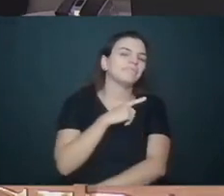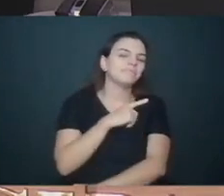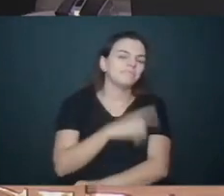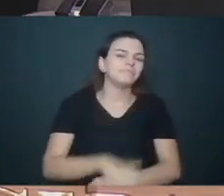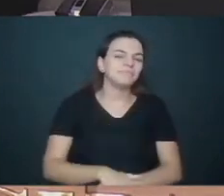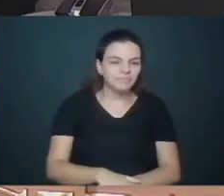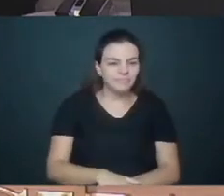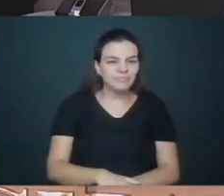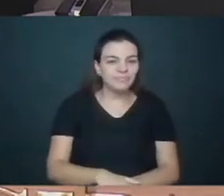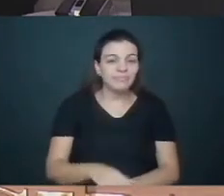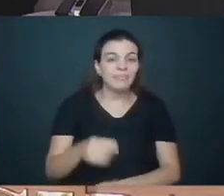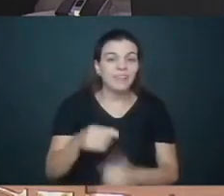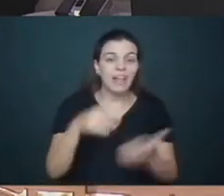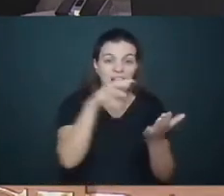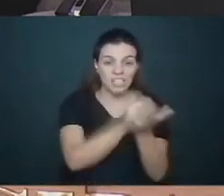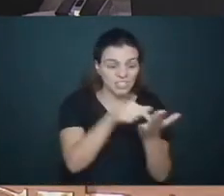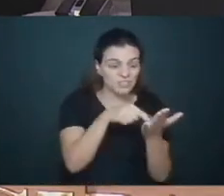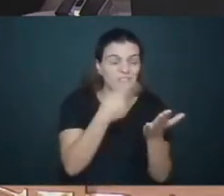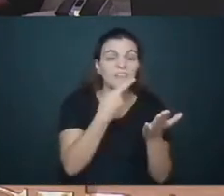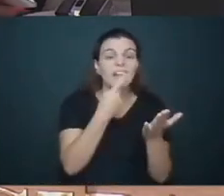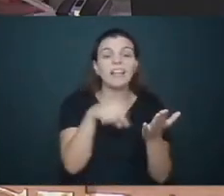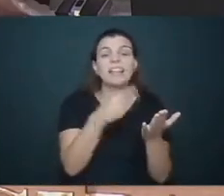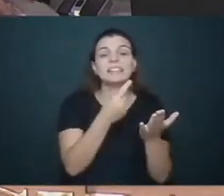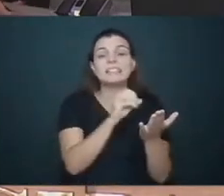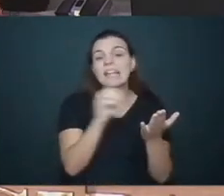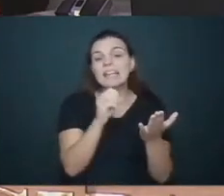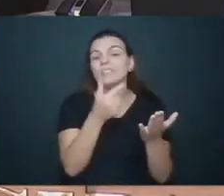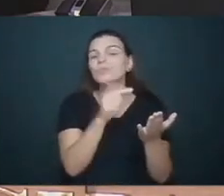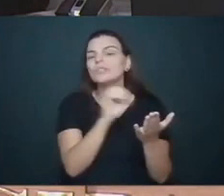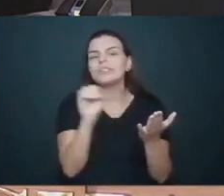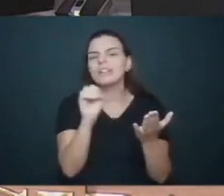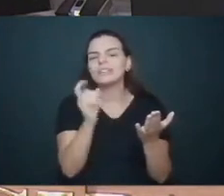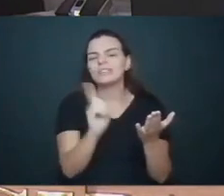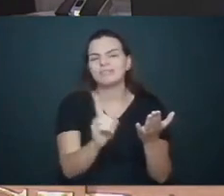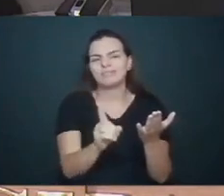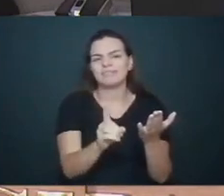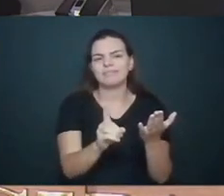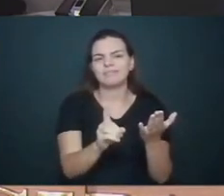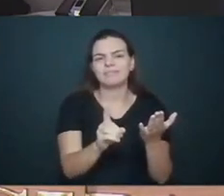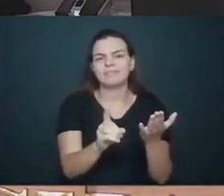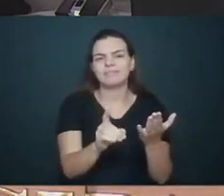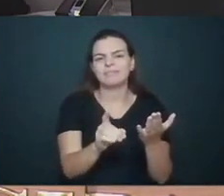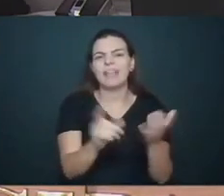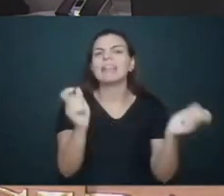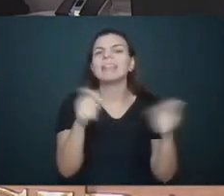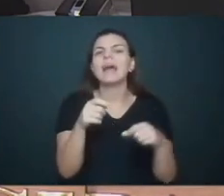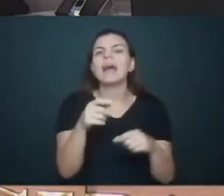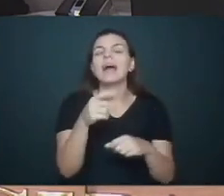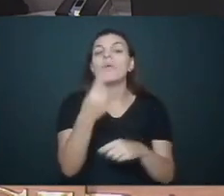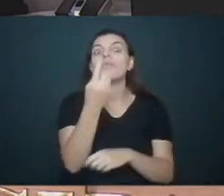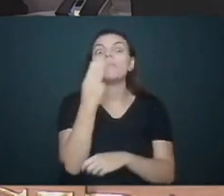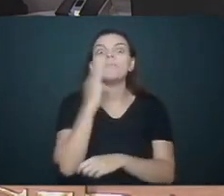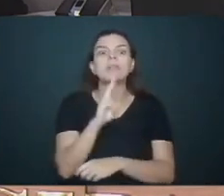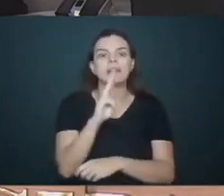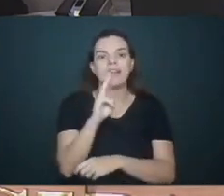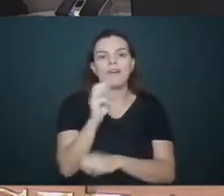100, 200. Eu digo para os meus alunos, mas 1 milhão só. Pega um risco na parede, põe lá